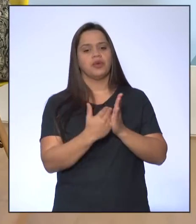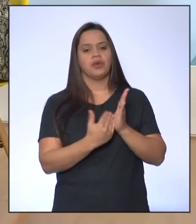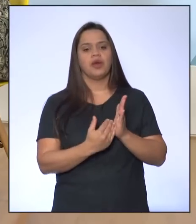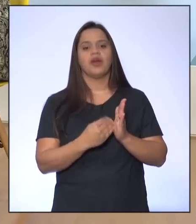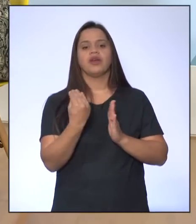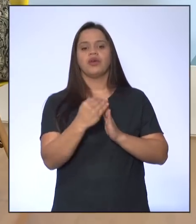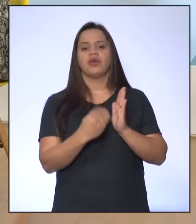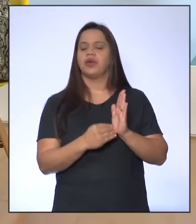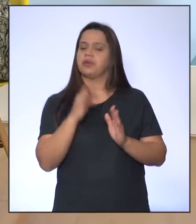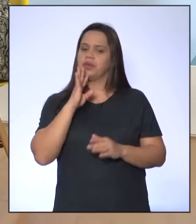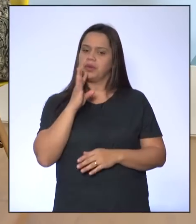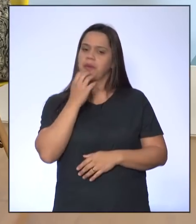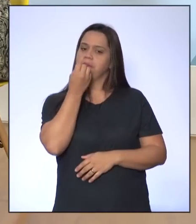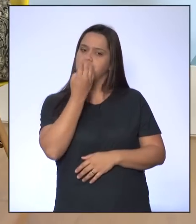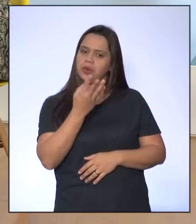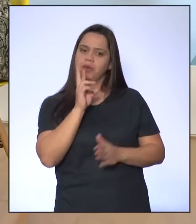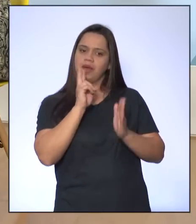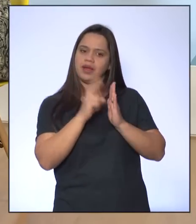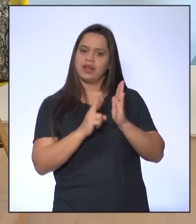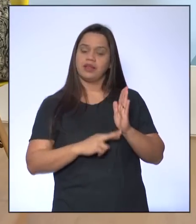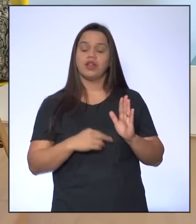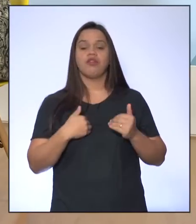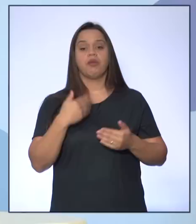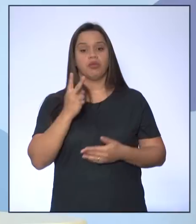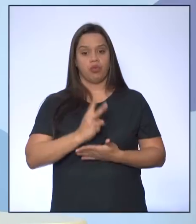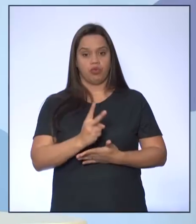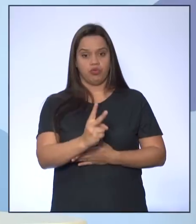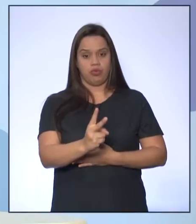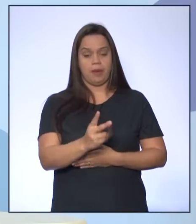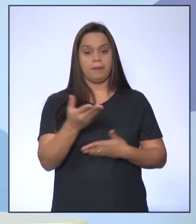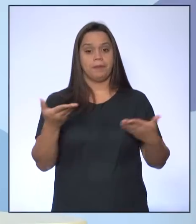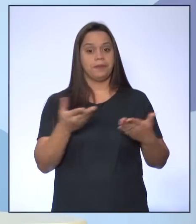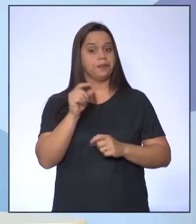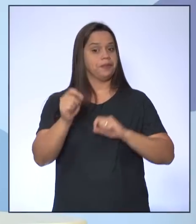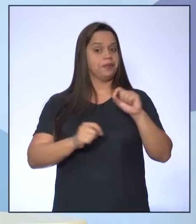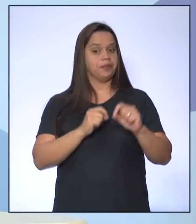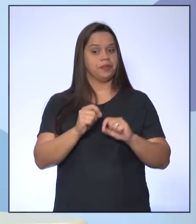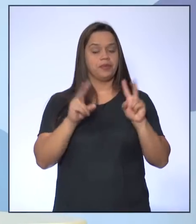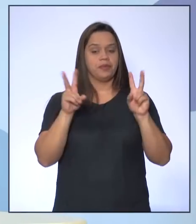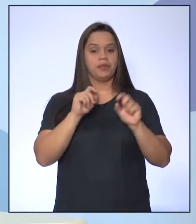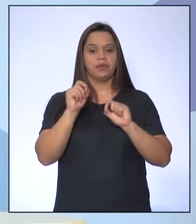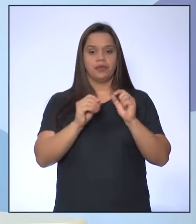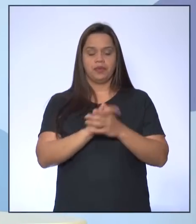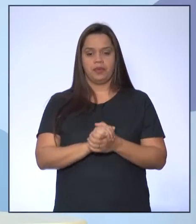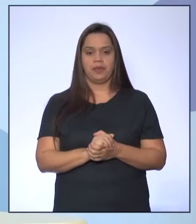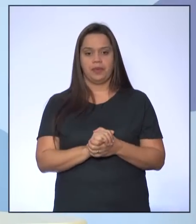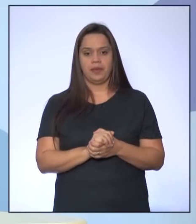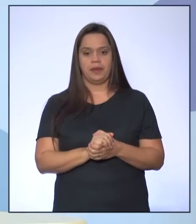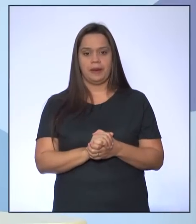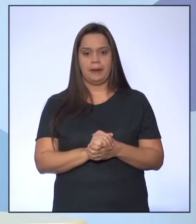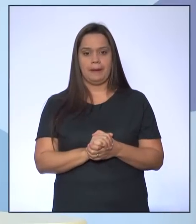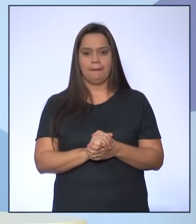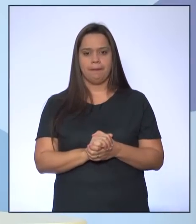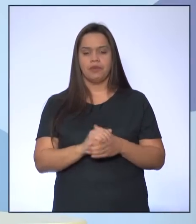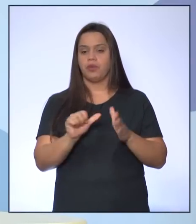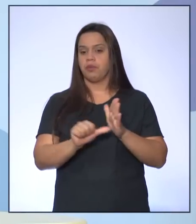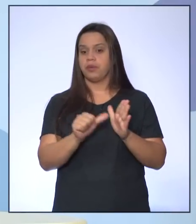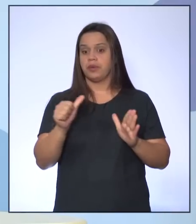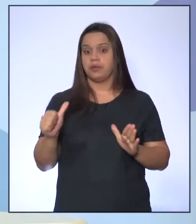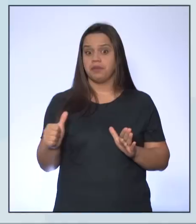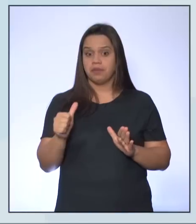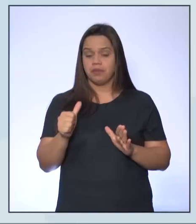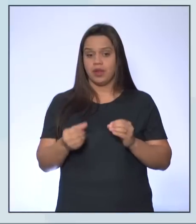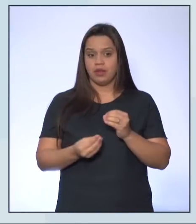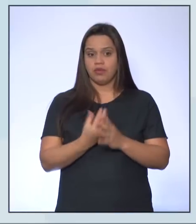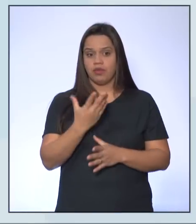com a gente. Isso mesmo. Então, vamos adiante. Agora vamos falar sobre o primeiro tipo de fontes, tá bem?